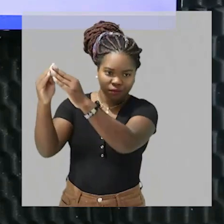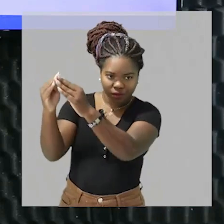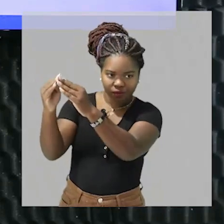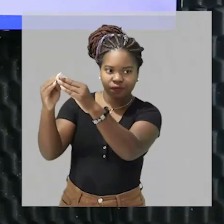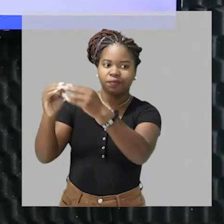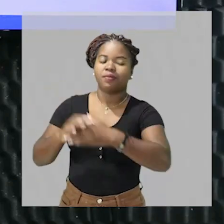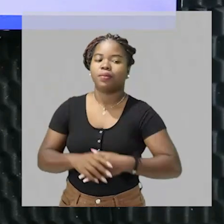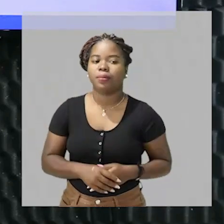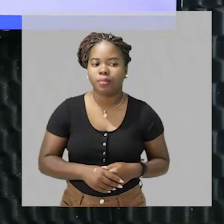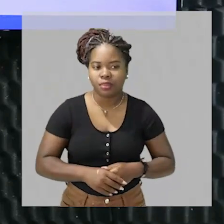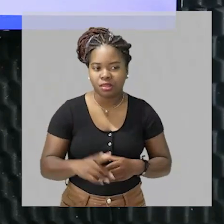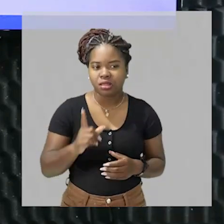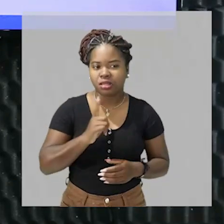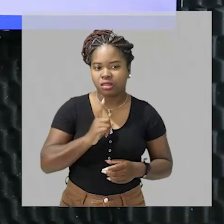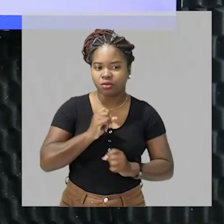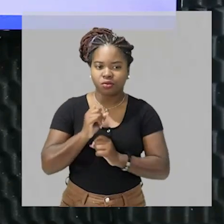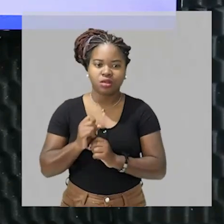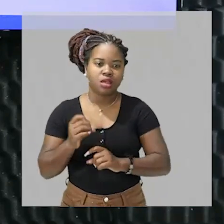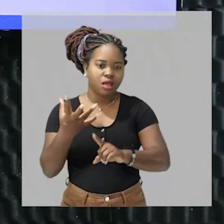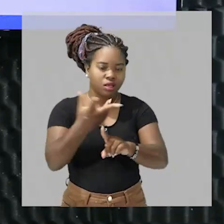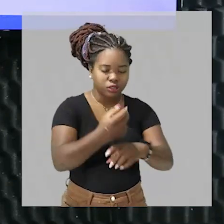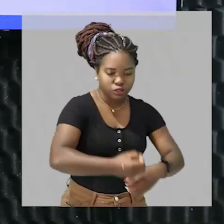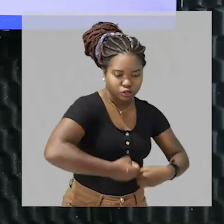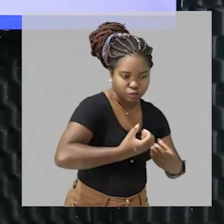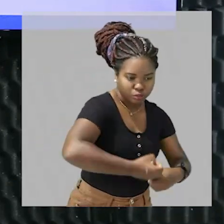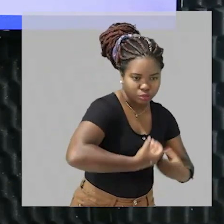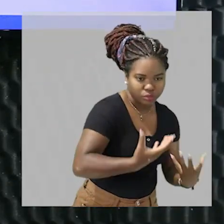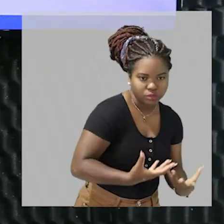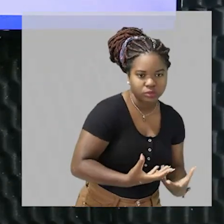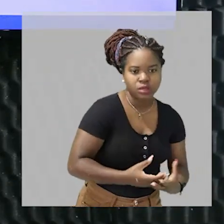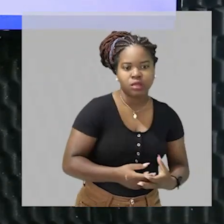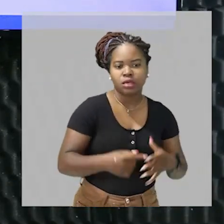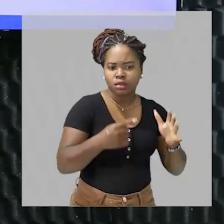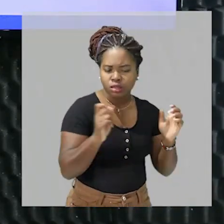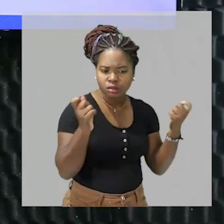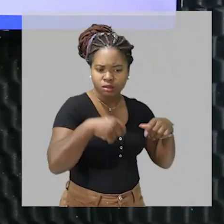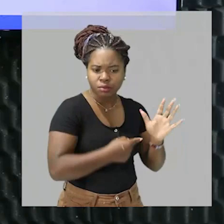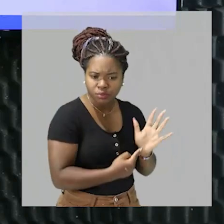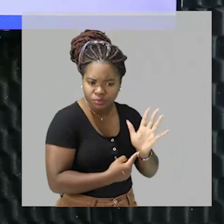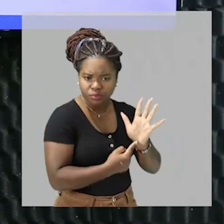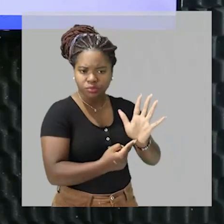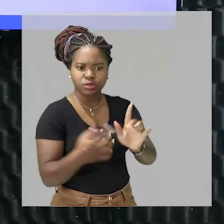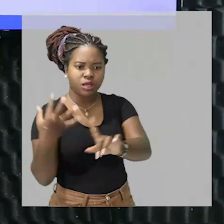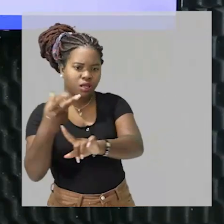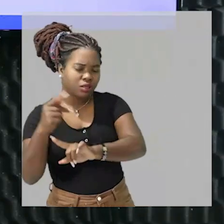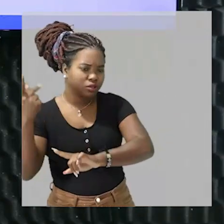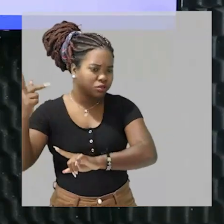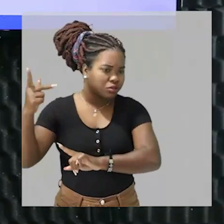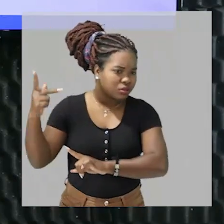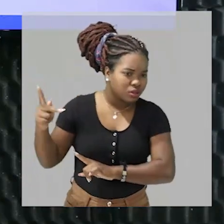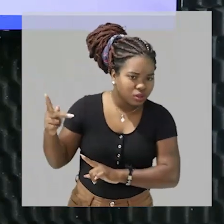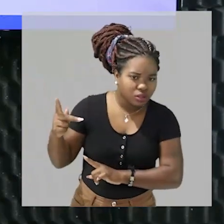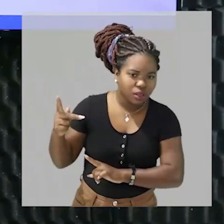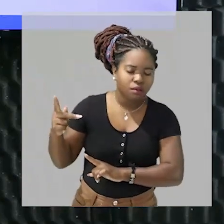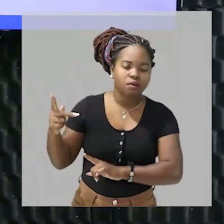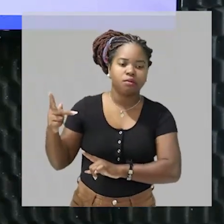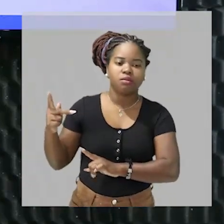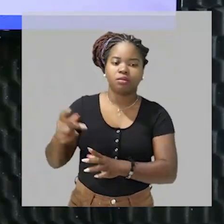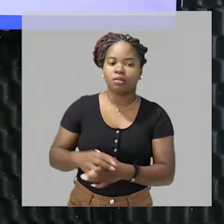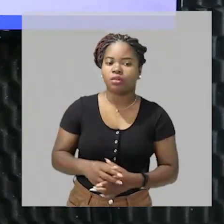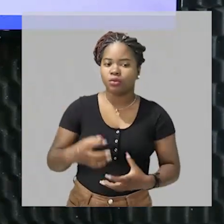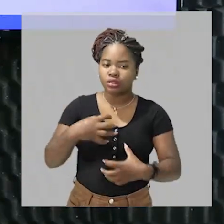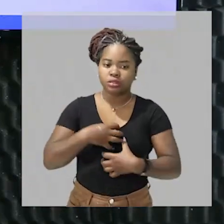que torna-se artista e ele consegue expressar com a arte dele, a arte urbana, o grafite, tudo aquilo que ele sente ou pensa. Então é um